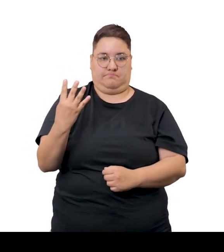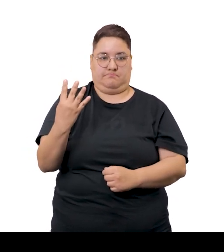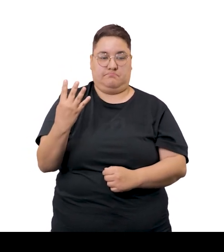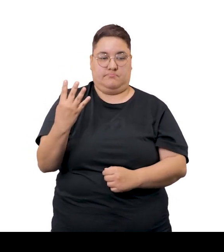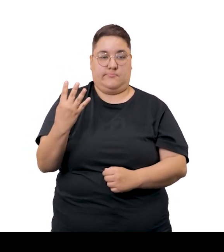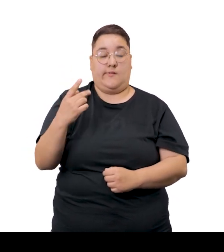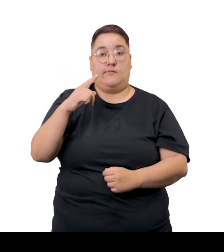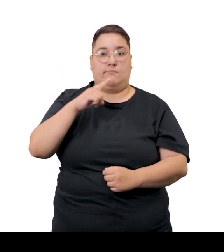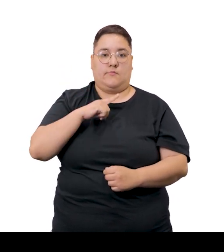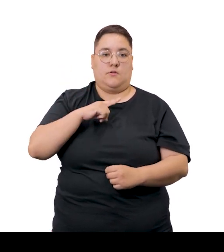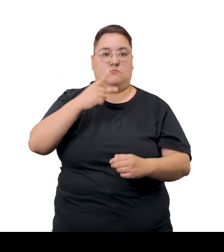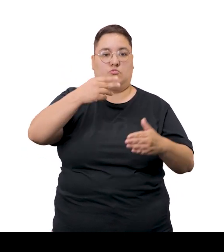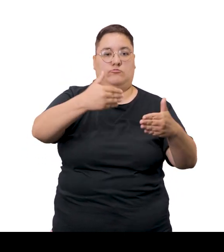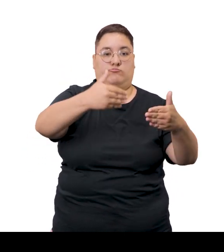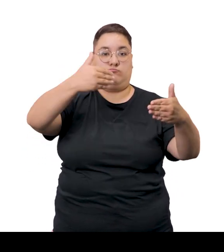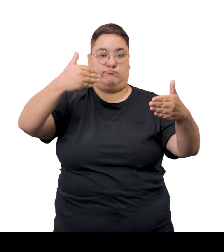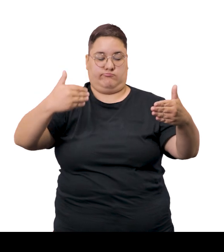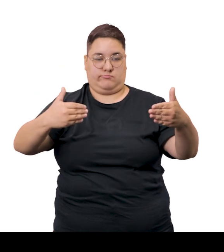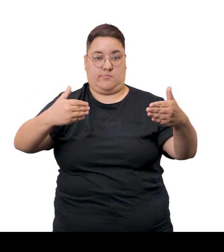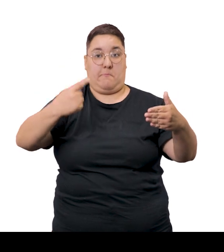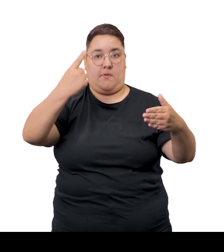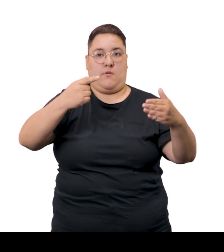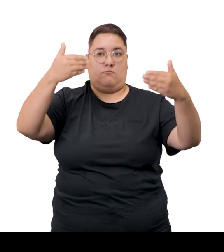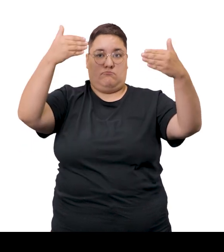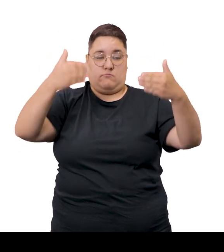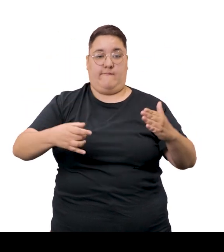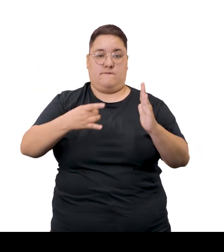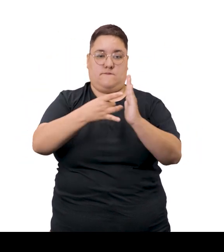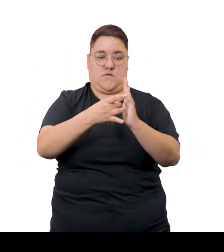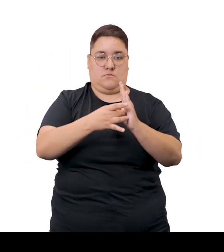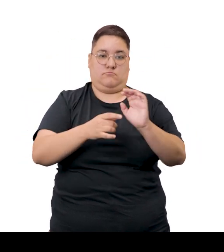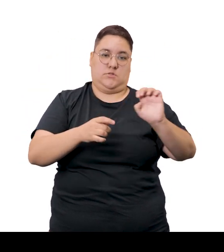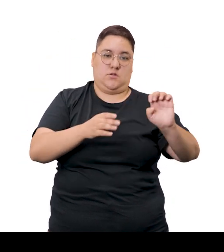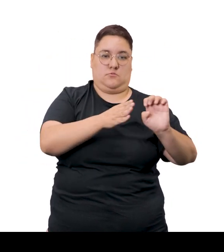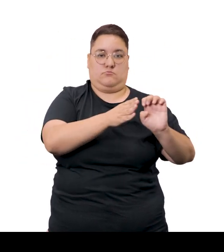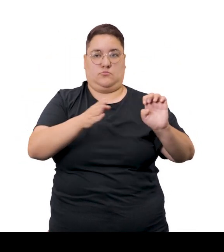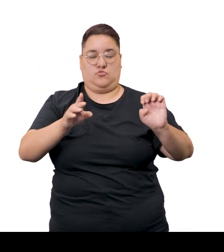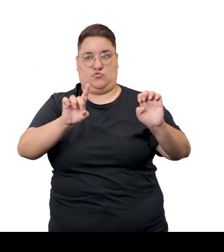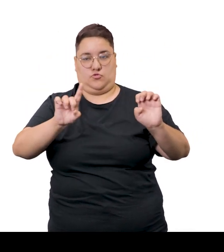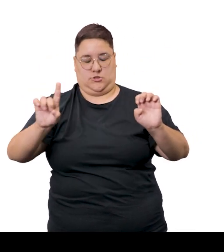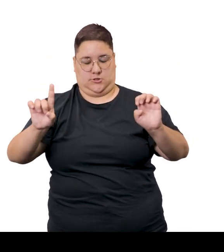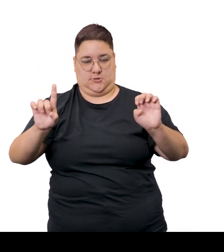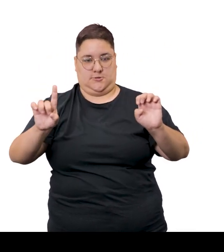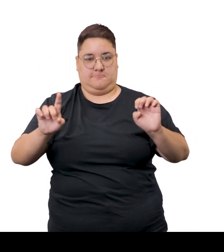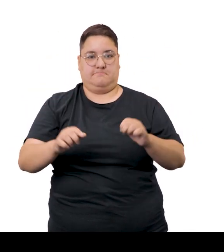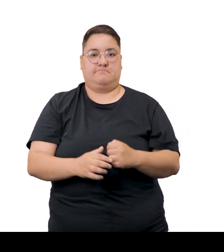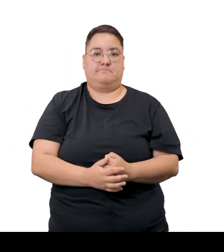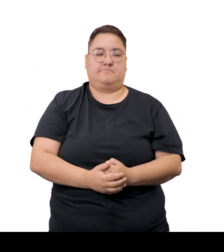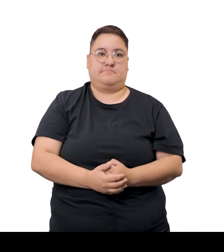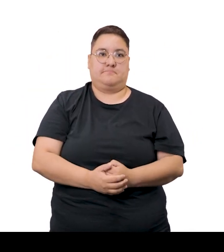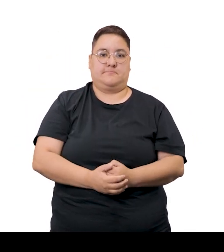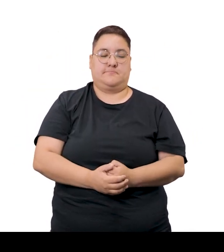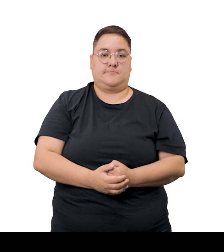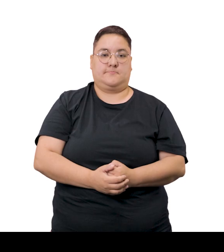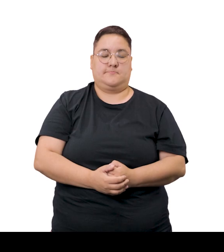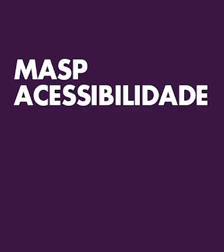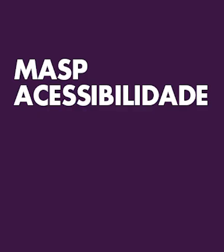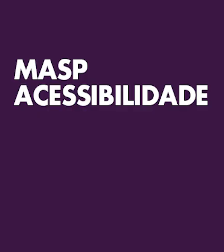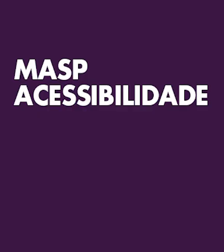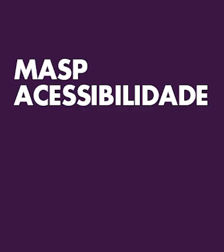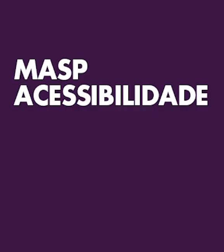de 2004. Ela está na segunda fileira, no primeiro cavalete, da esquerda para a direita.